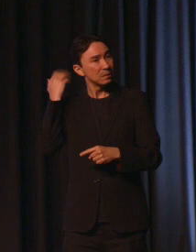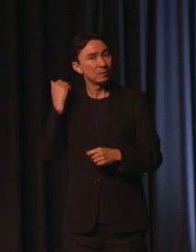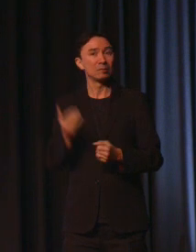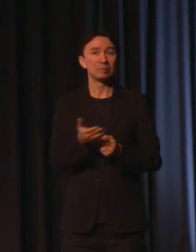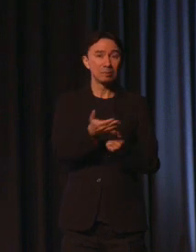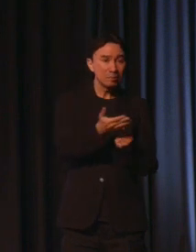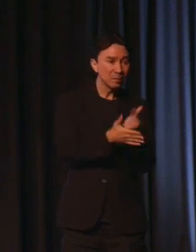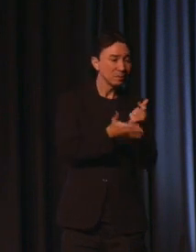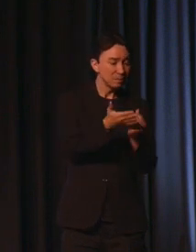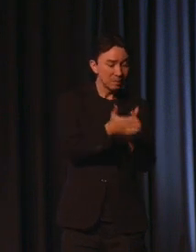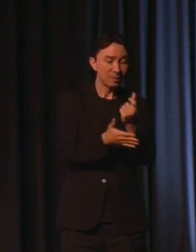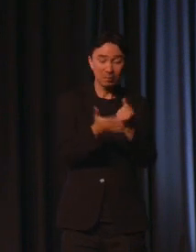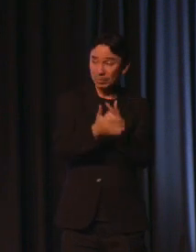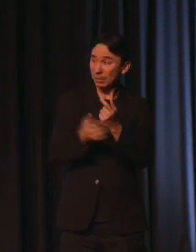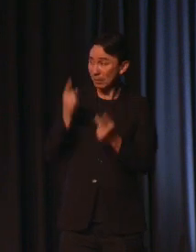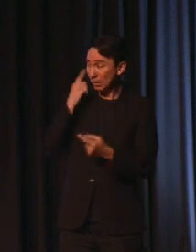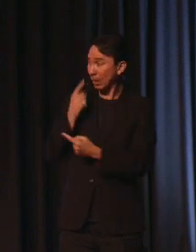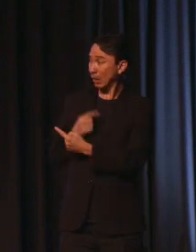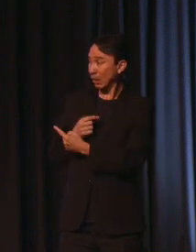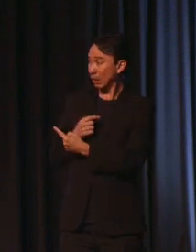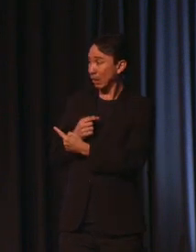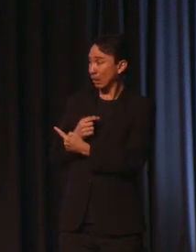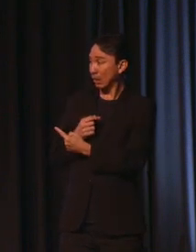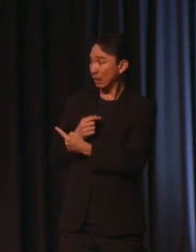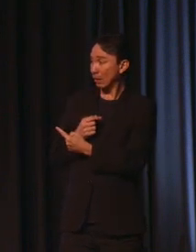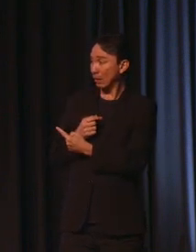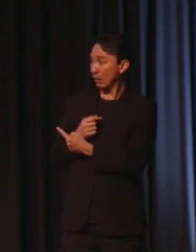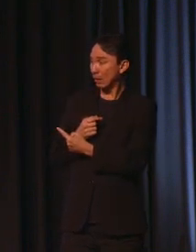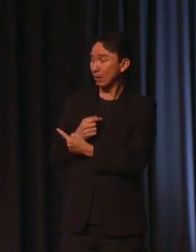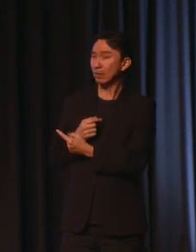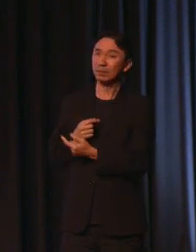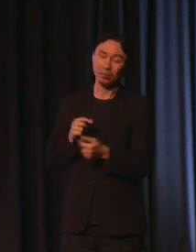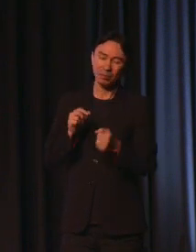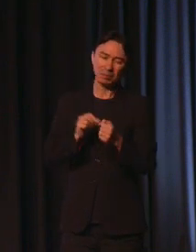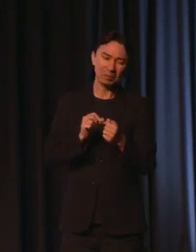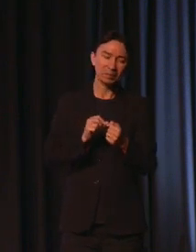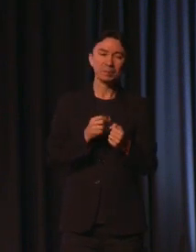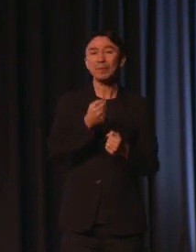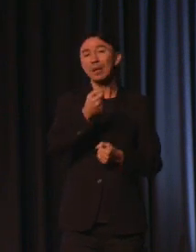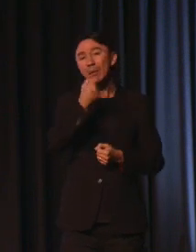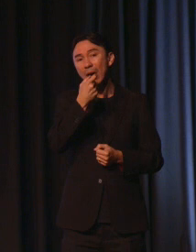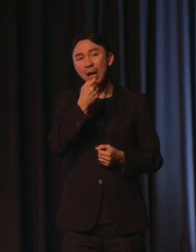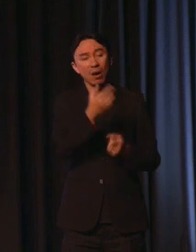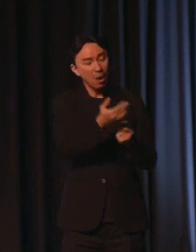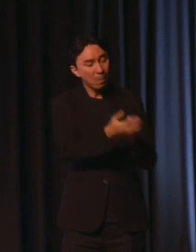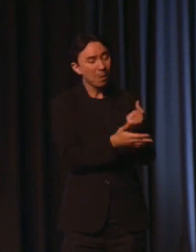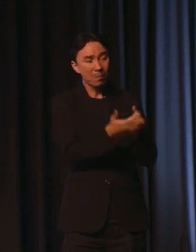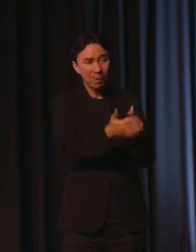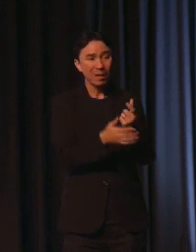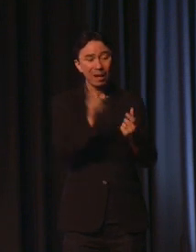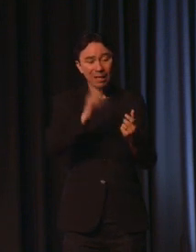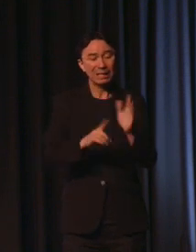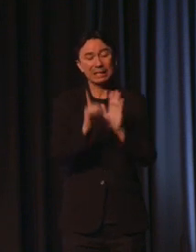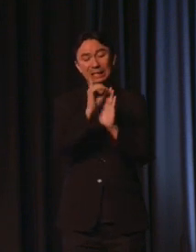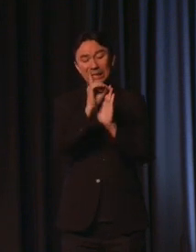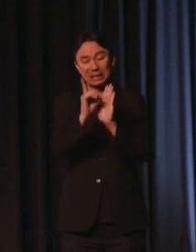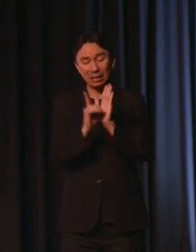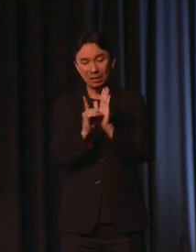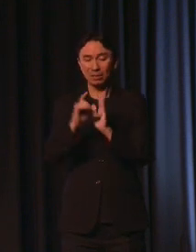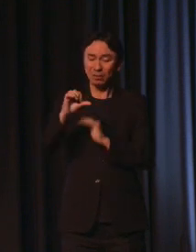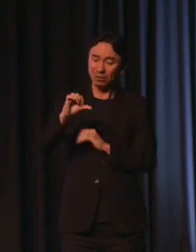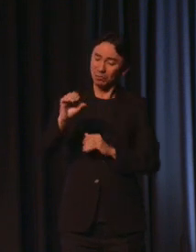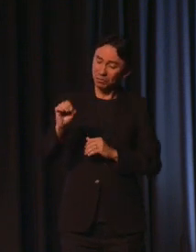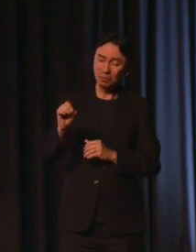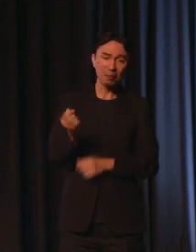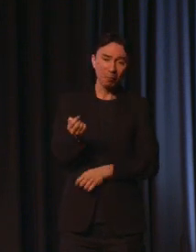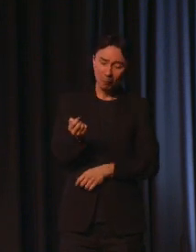doutor Eric pautou ali, as aquisições de medicamentos elas vêm desde os anos 90, com pouquíssimas